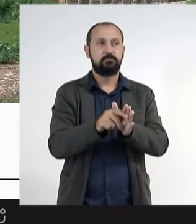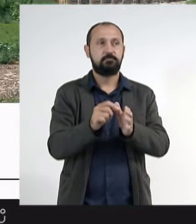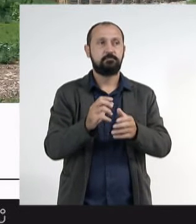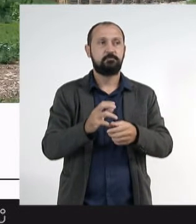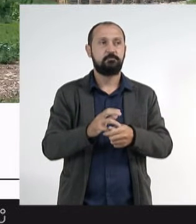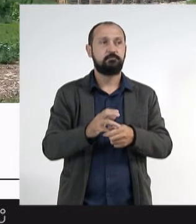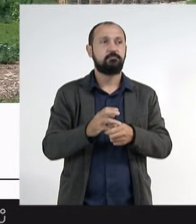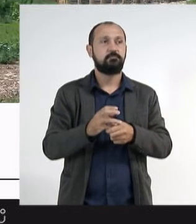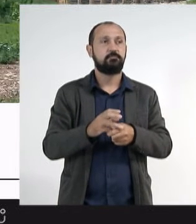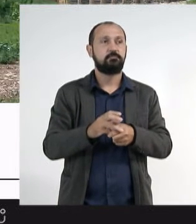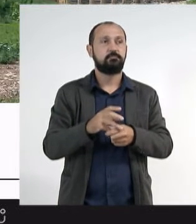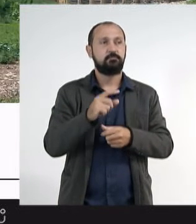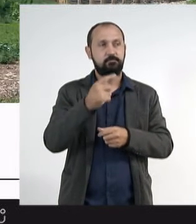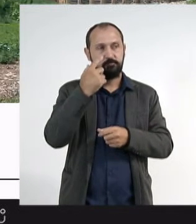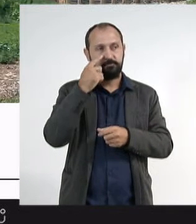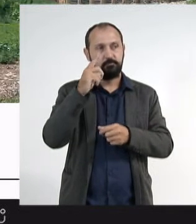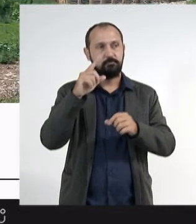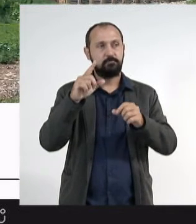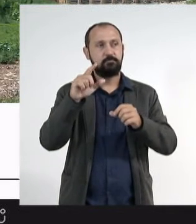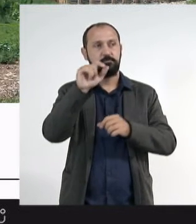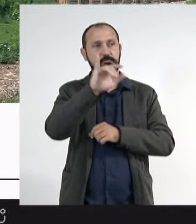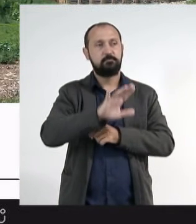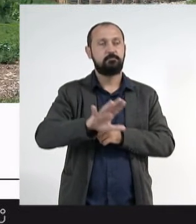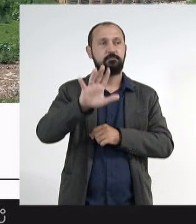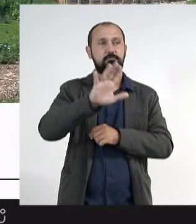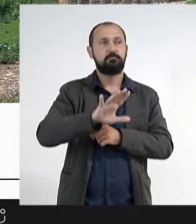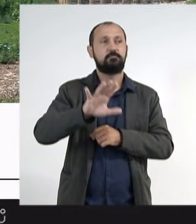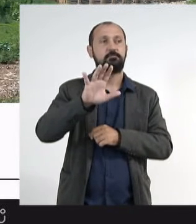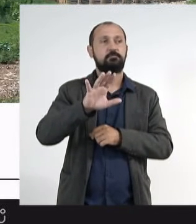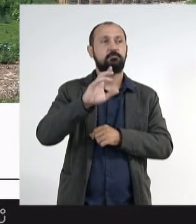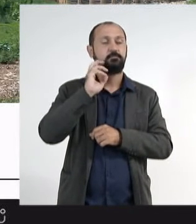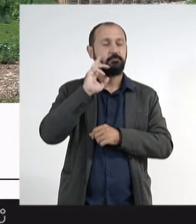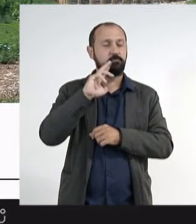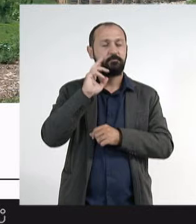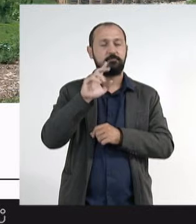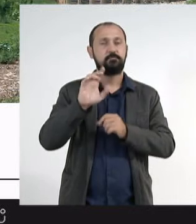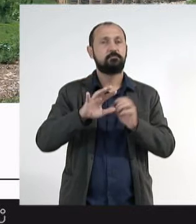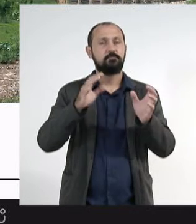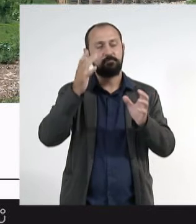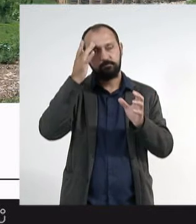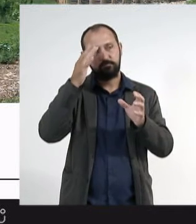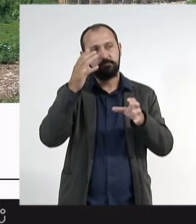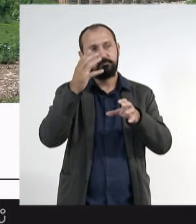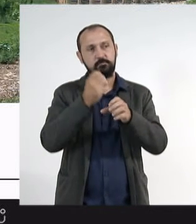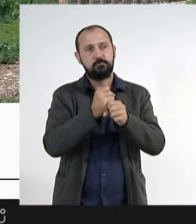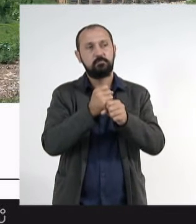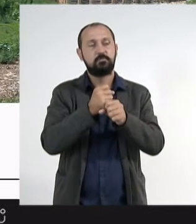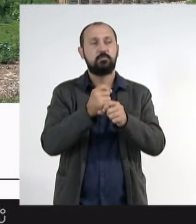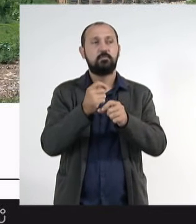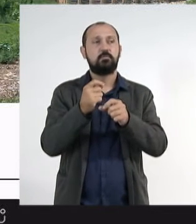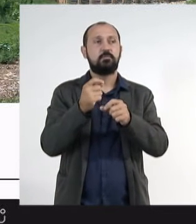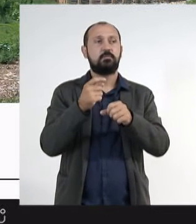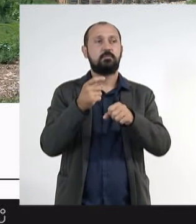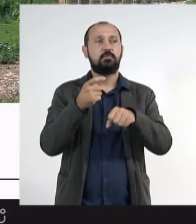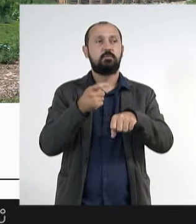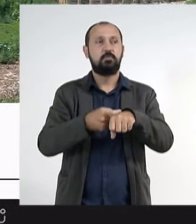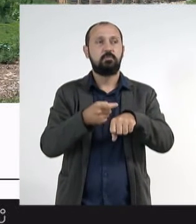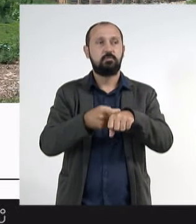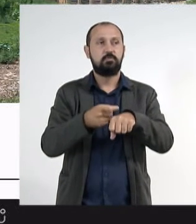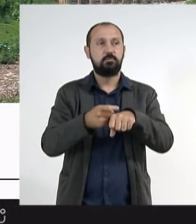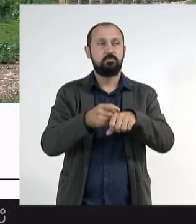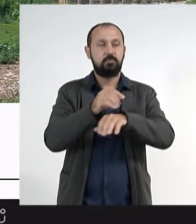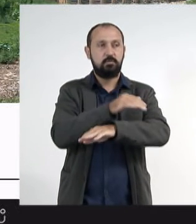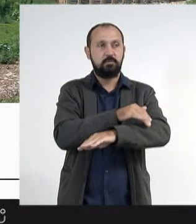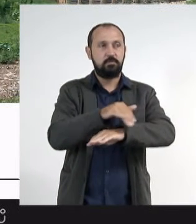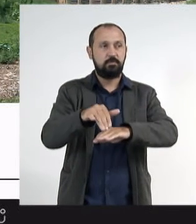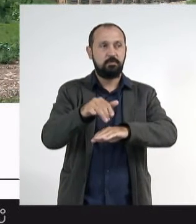sólidos. Aqui vocês têm imagens normalmente ninguém calcula-se o sólido que limpa as ruas e o sólido